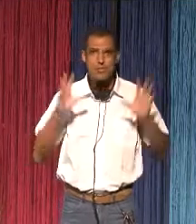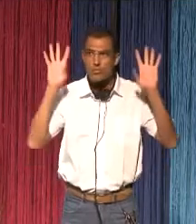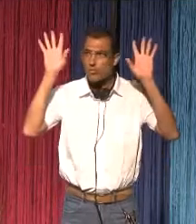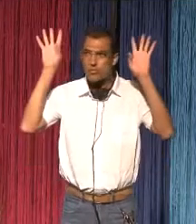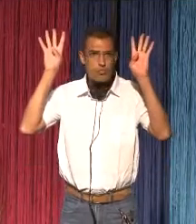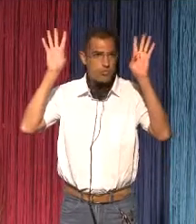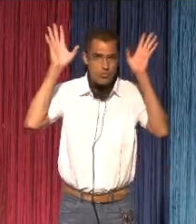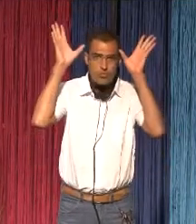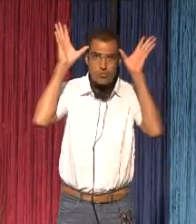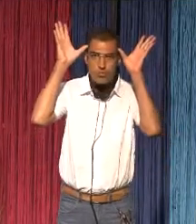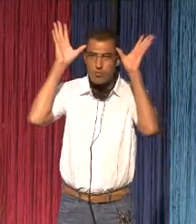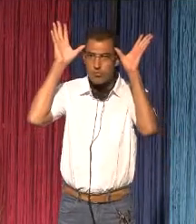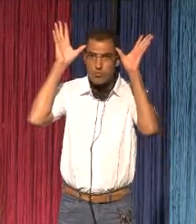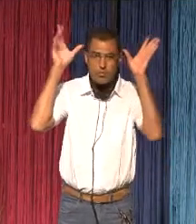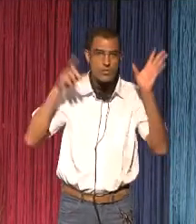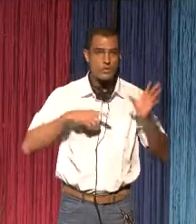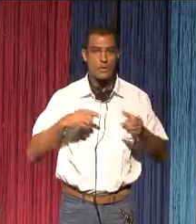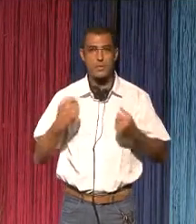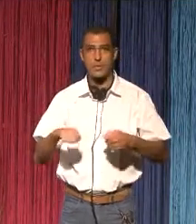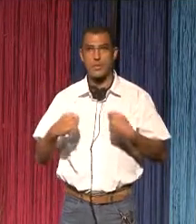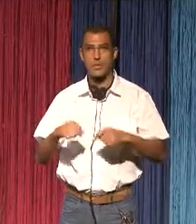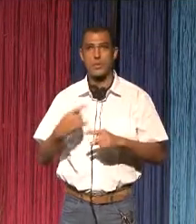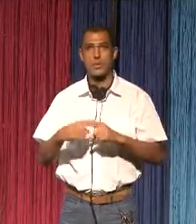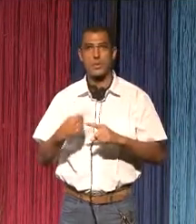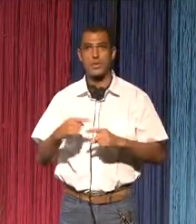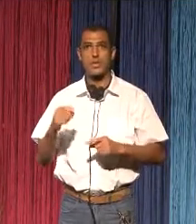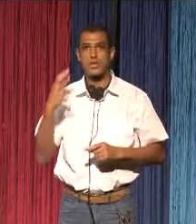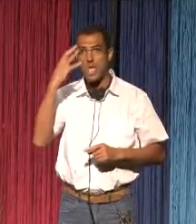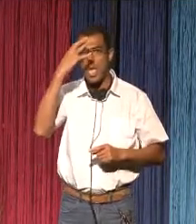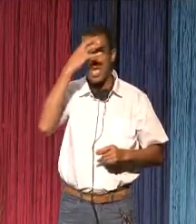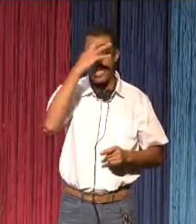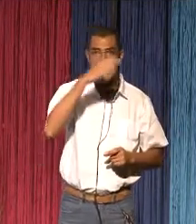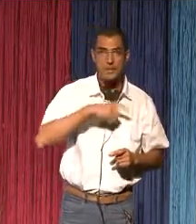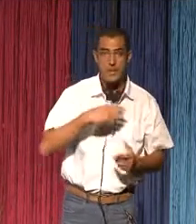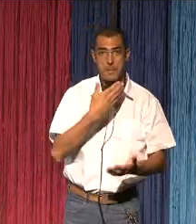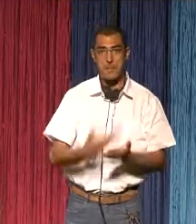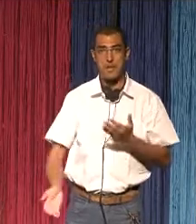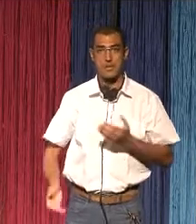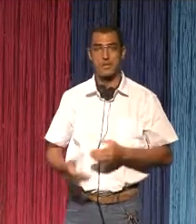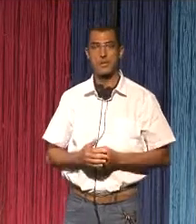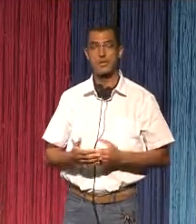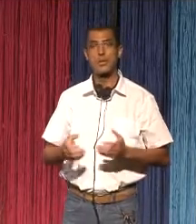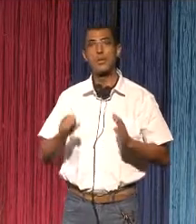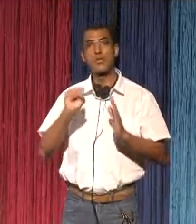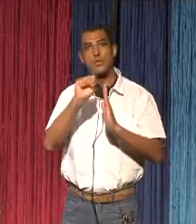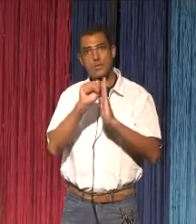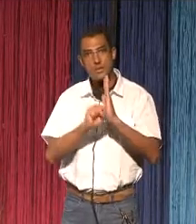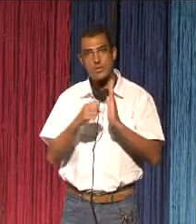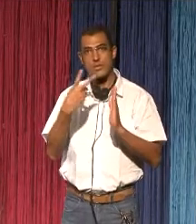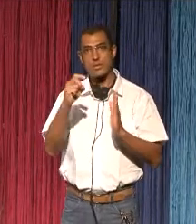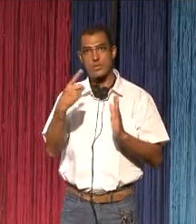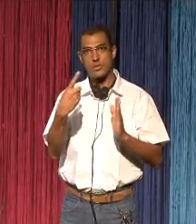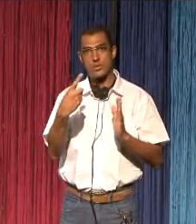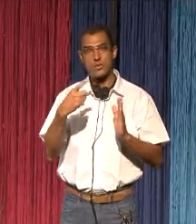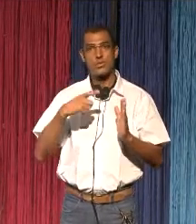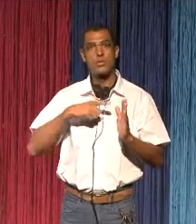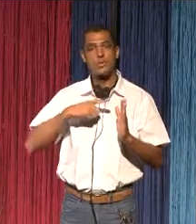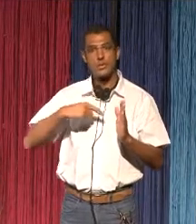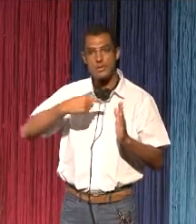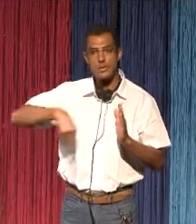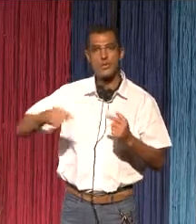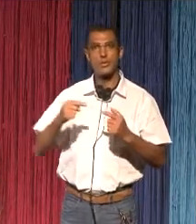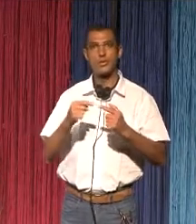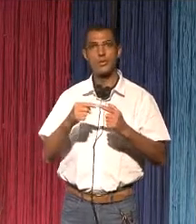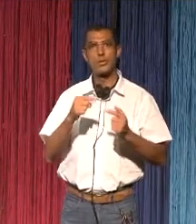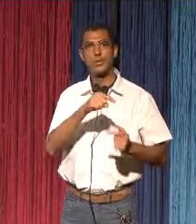olho assim, porque a coisa pode ficar feia. E nós somos isso hoje no século XXI. Entende o que eu quero falar, gente?